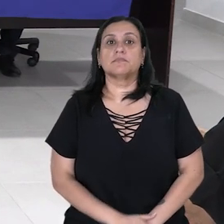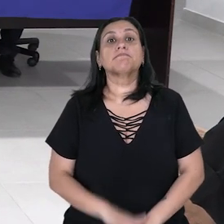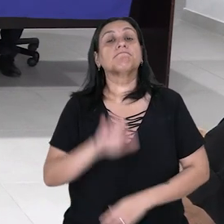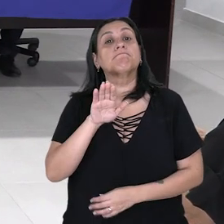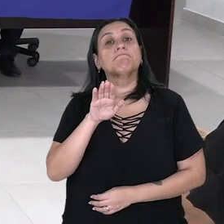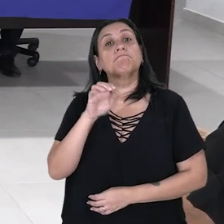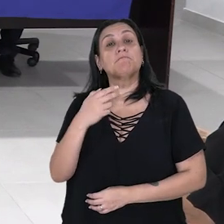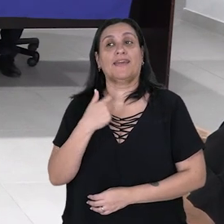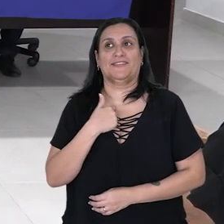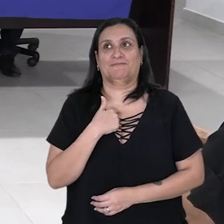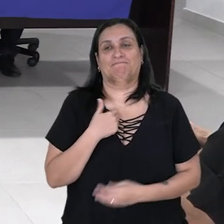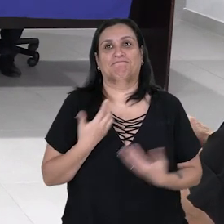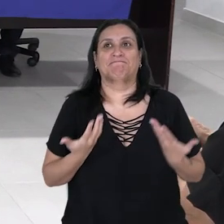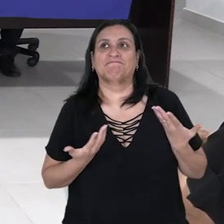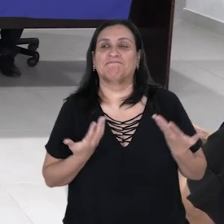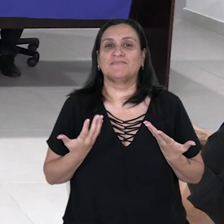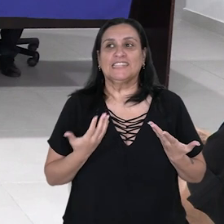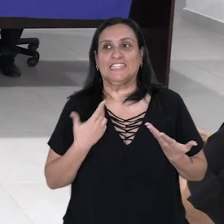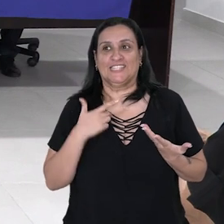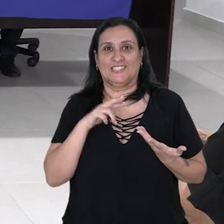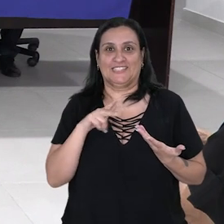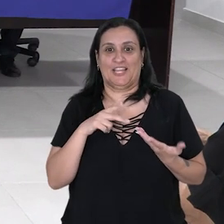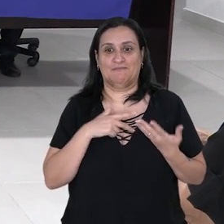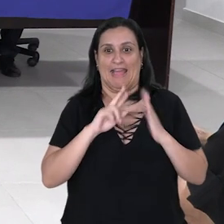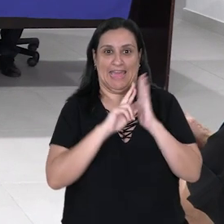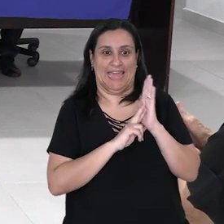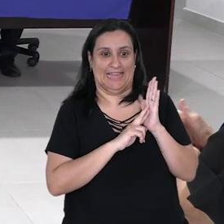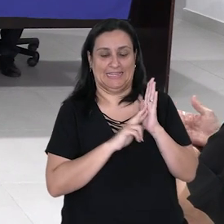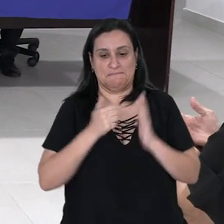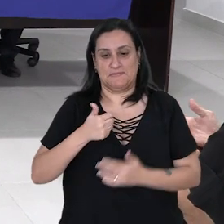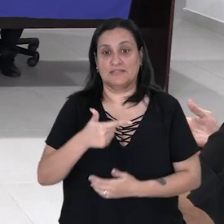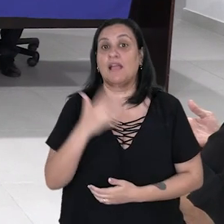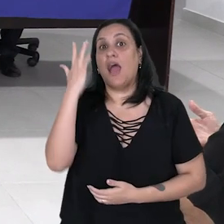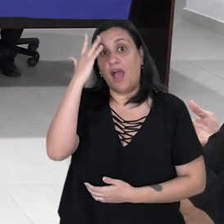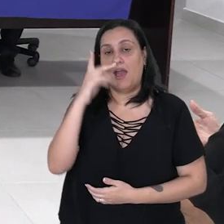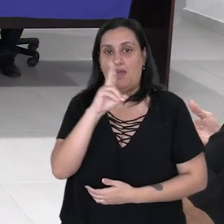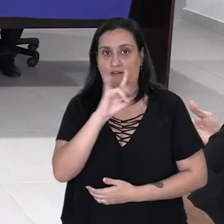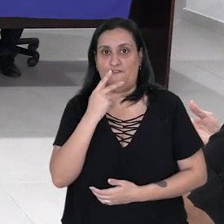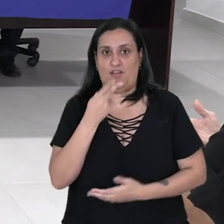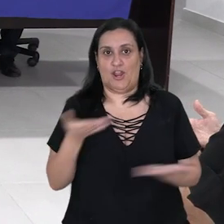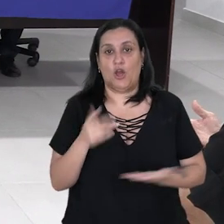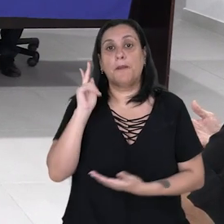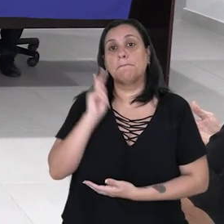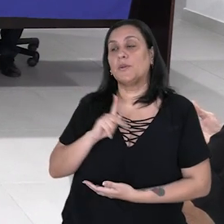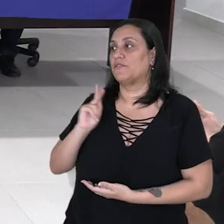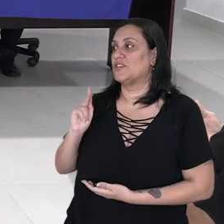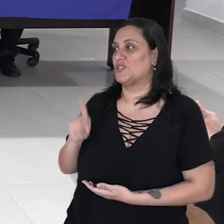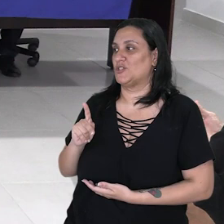Bem, eu não tenho uma ordem, mas estão me sugerindo aqui que a